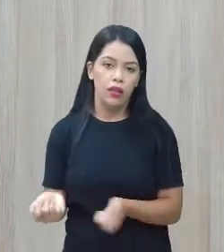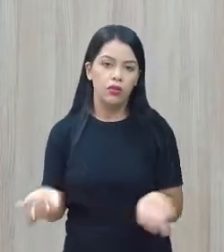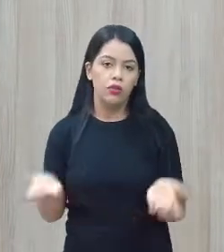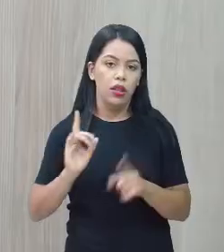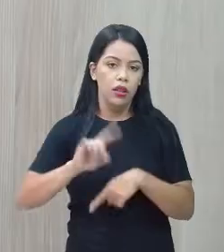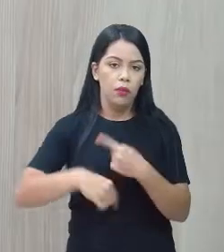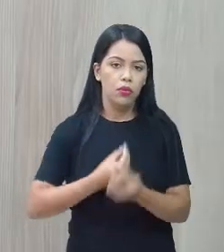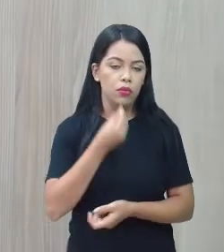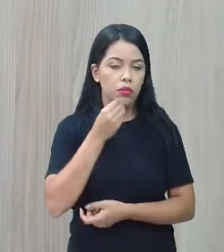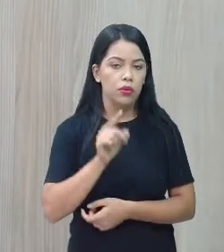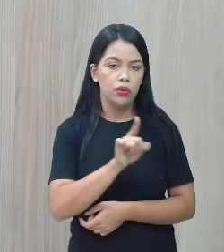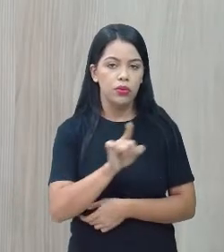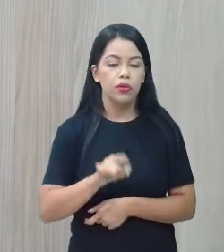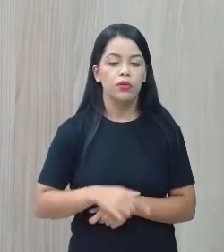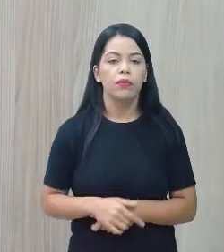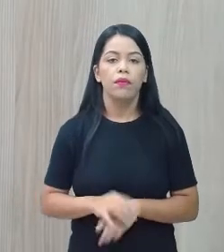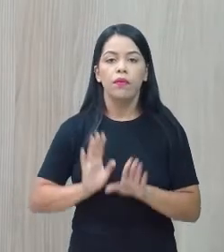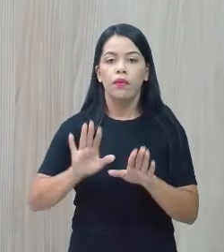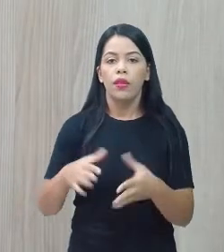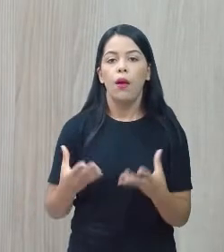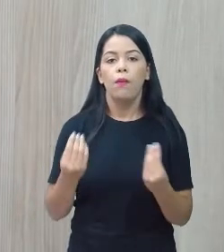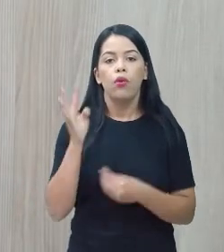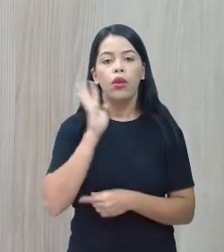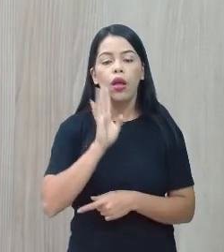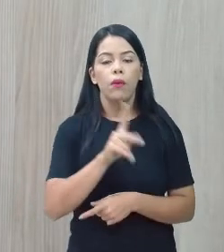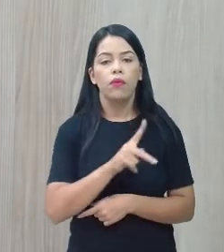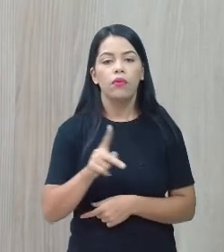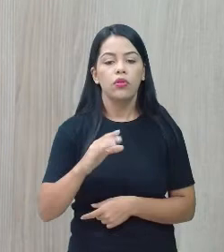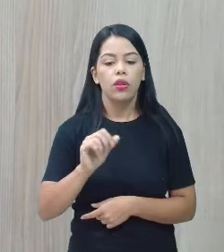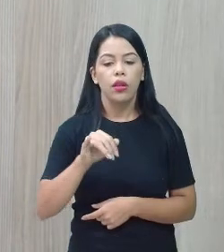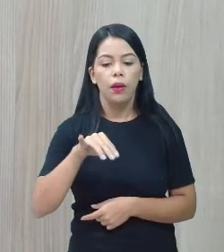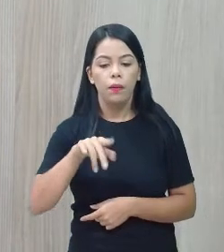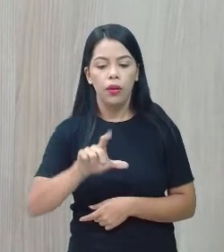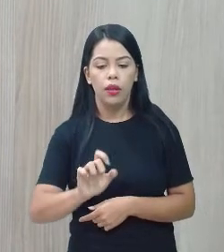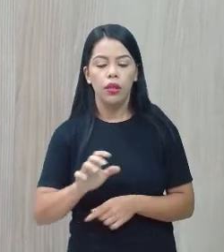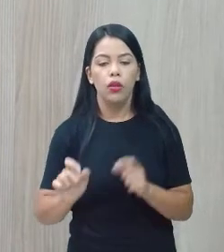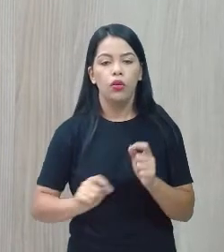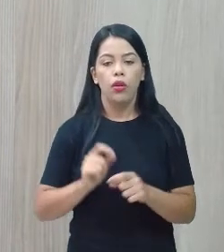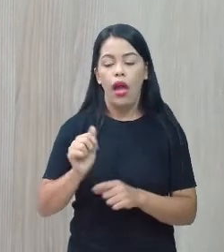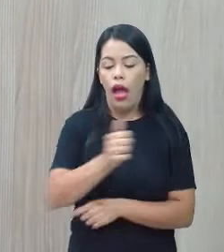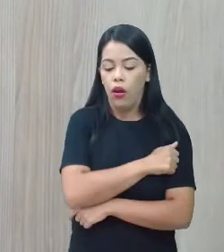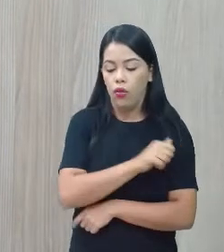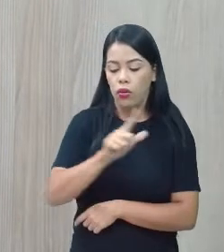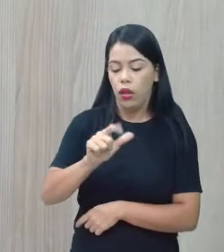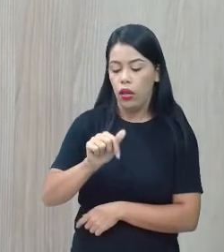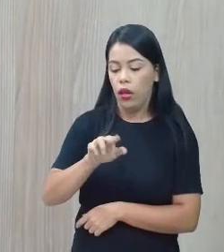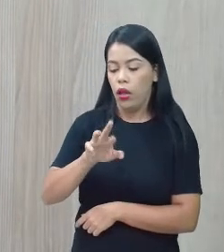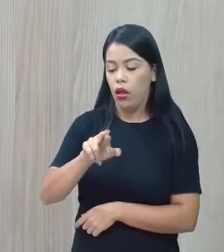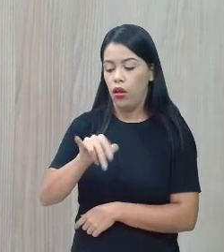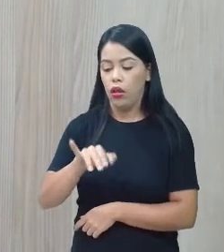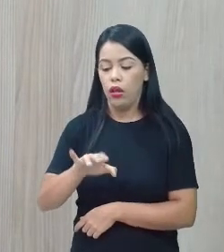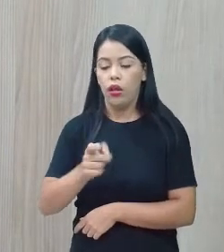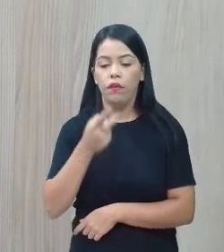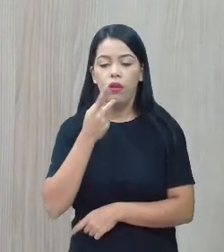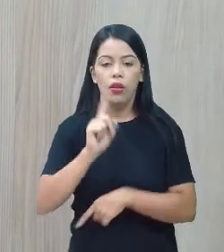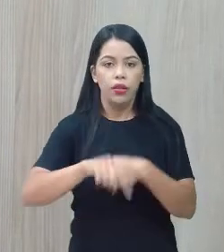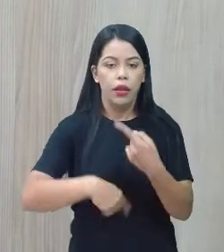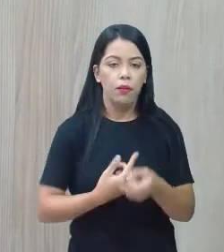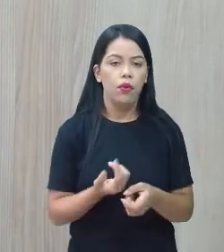vocês. Muito legal, professora Camila, essa aula. Lauriana está falando aqui que depois vai assistir no YouTube,